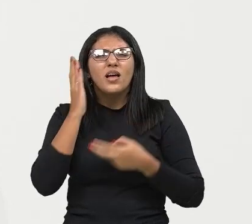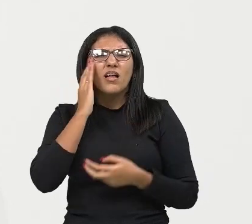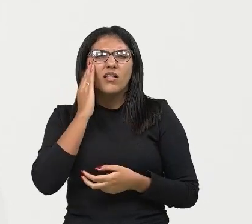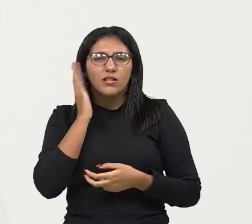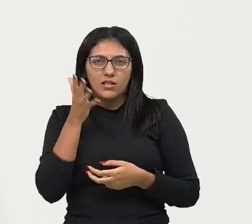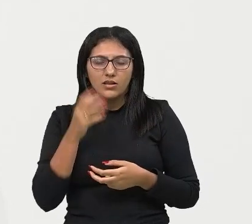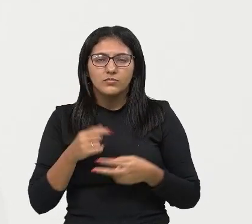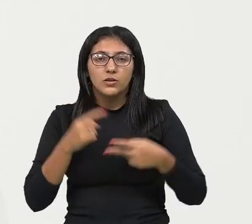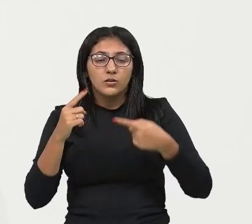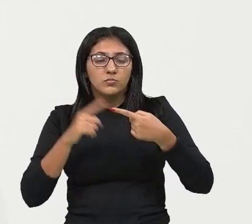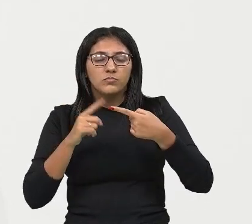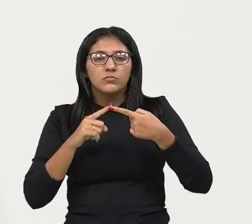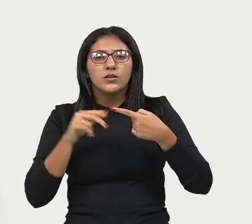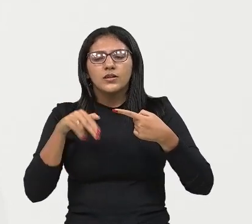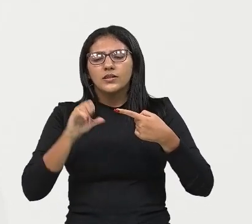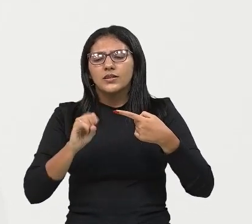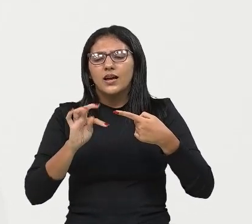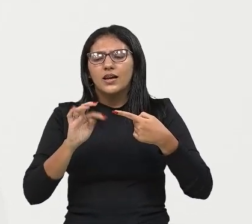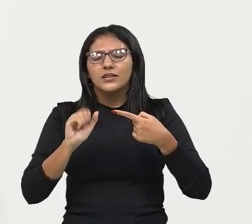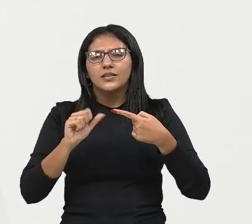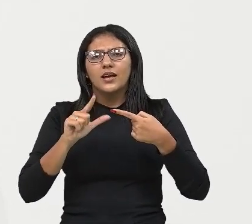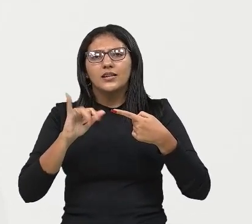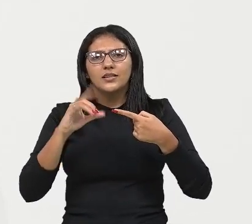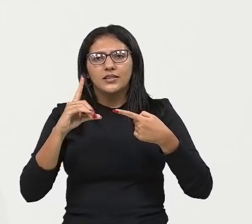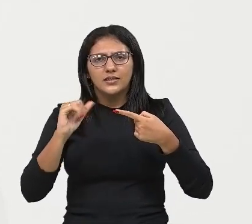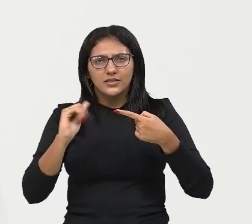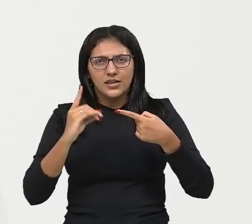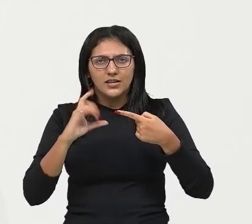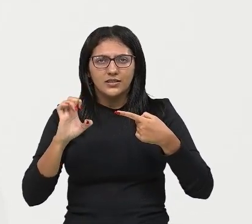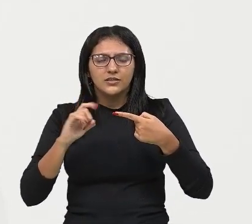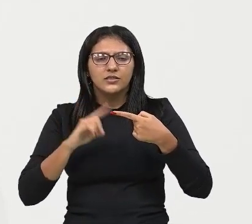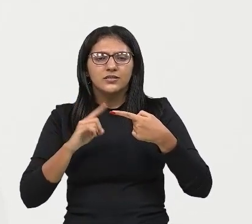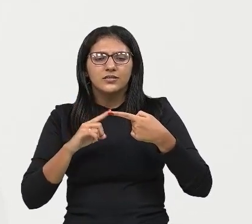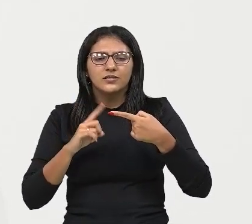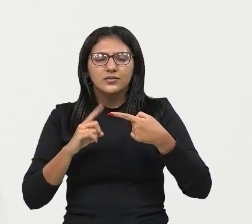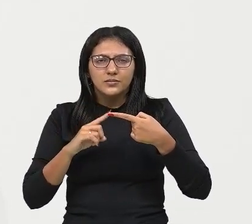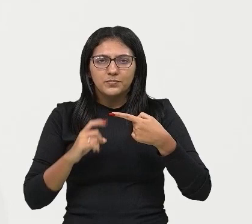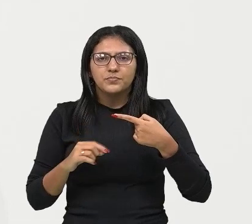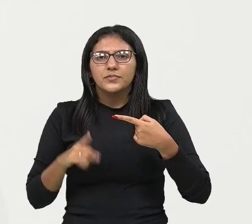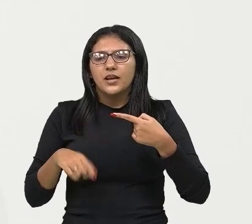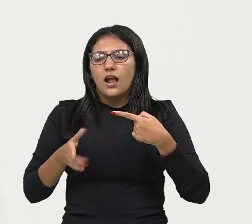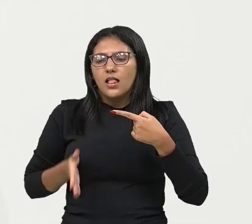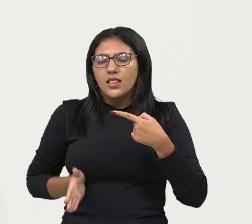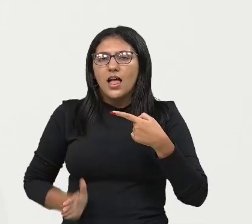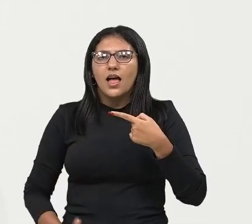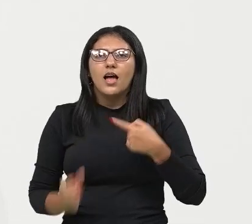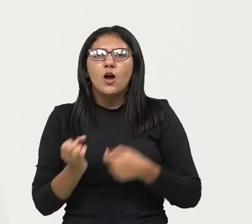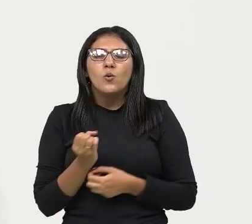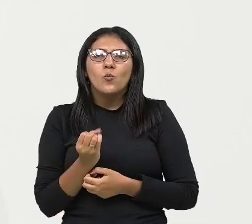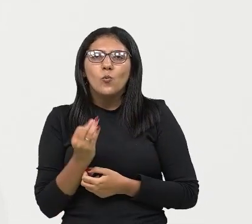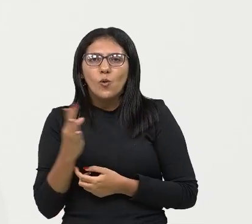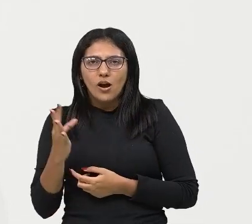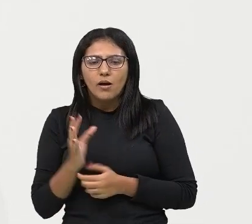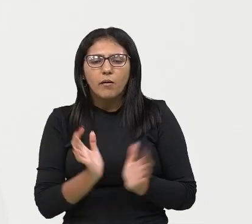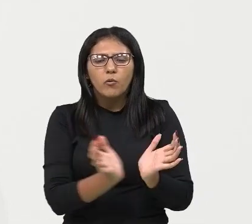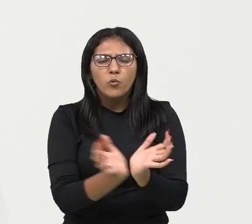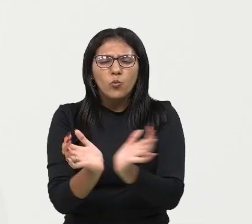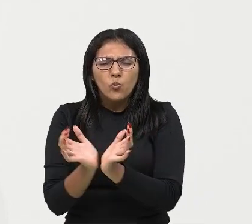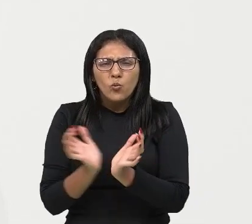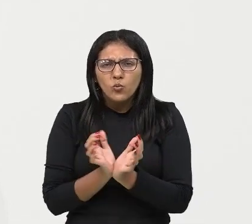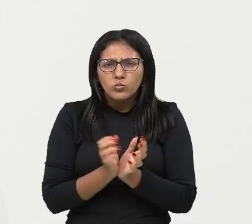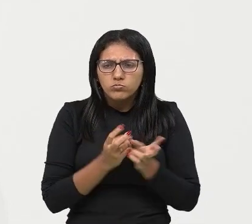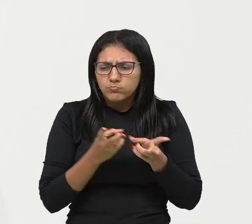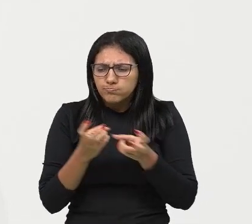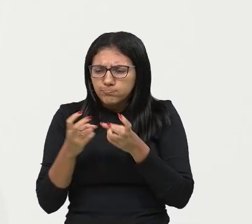A taxa de natalidade, gente, vai ser o número de pessoas que estão nascendo em cada grupo de 1.000 habitantes